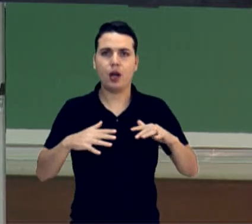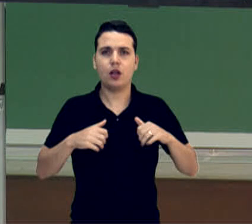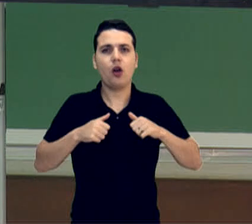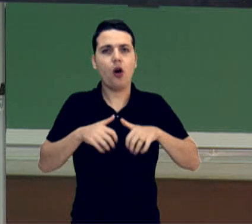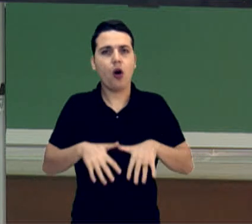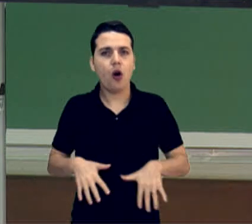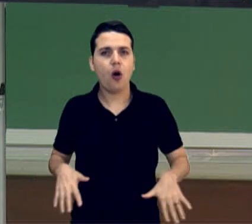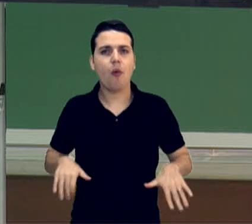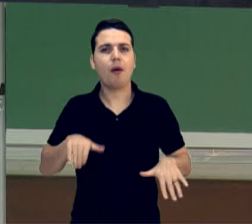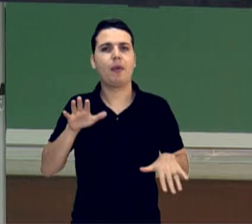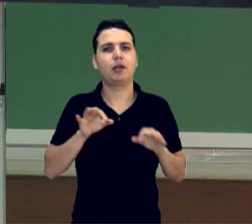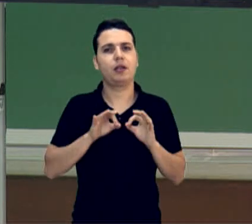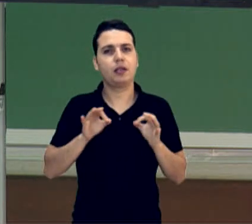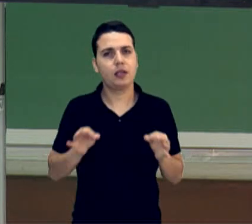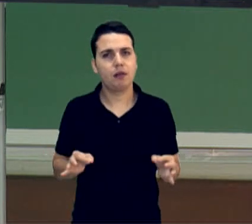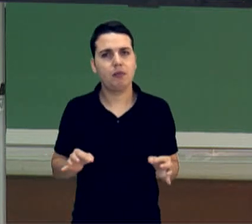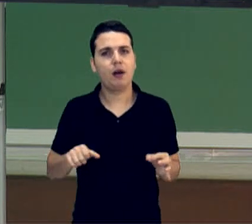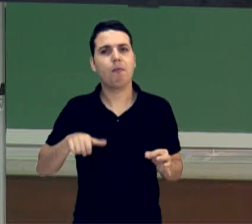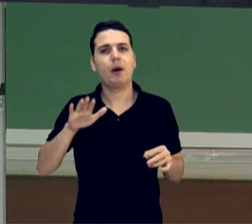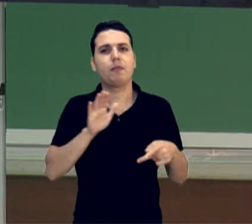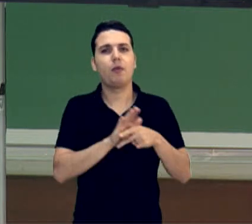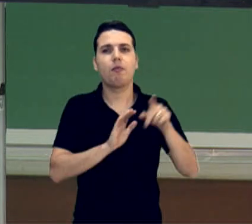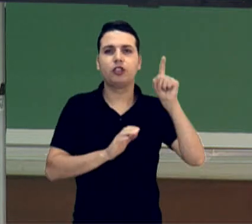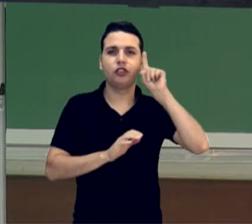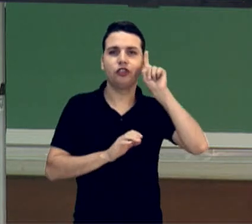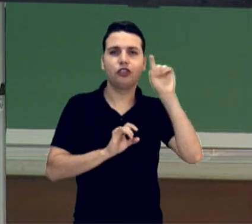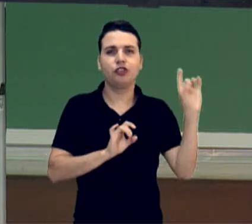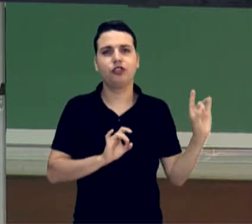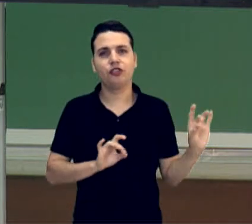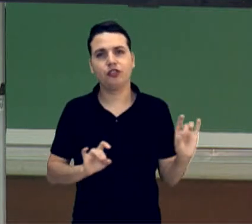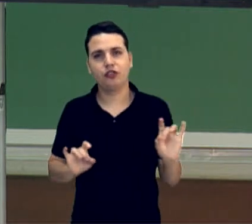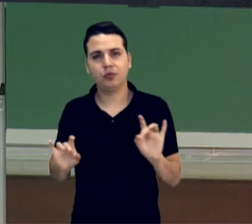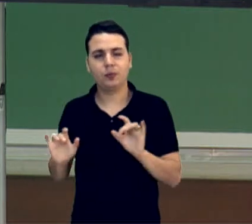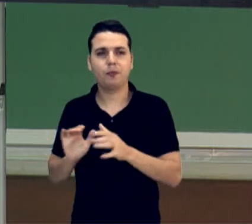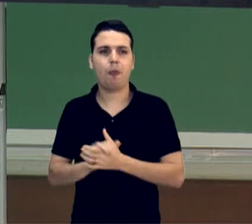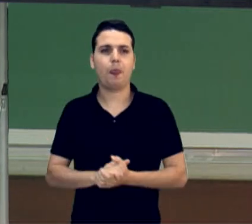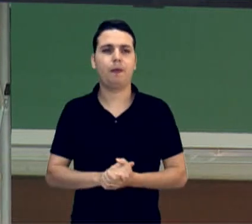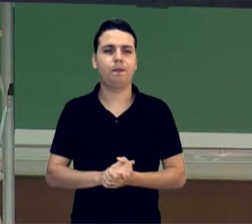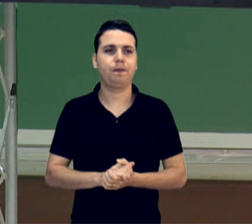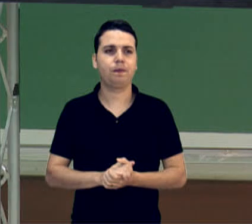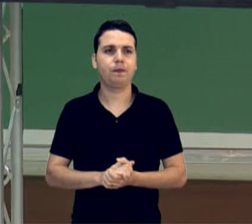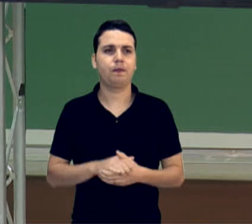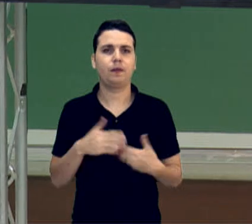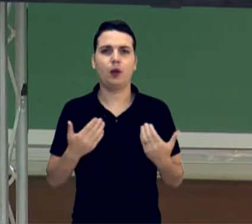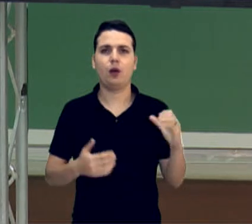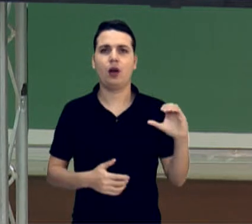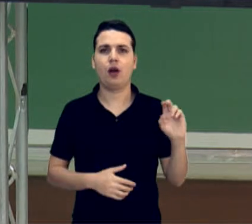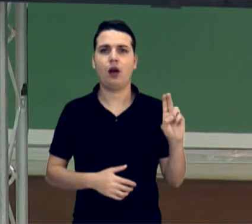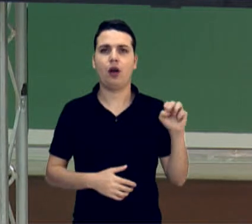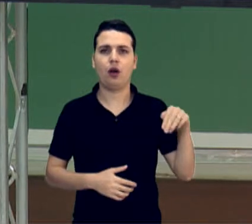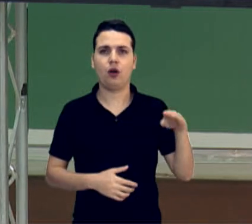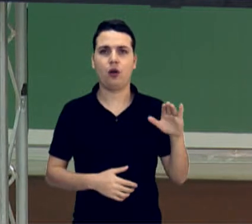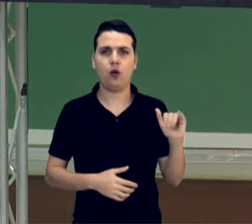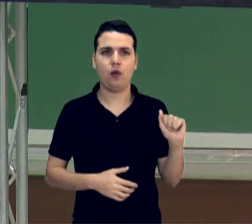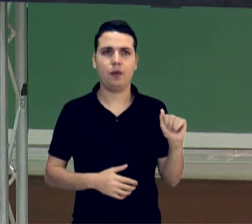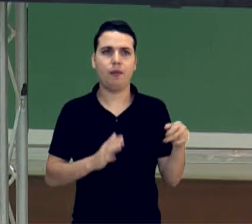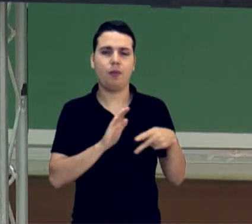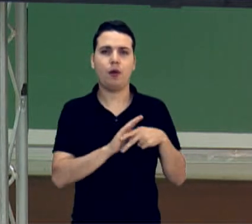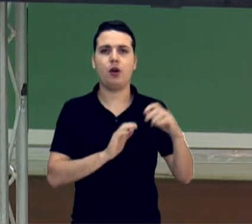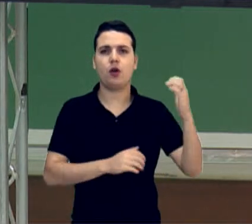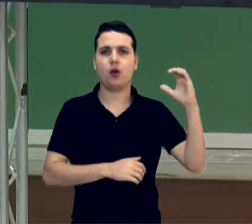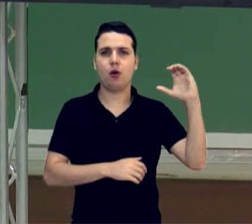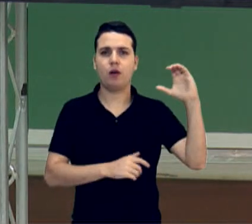mais simples, mais cotidiana, dia a dia, né? Então, a cúmbia colombiana. Olhem como tem uma